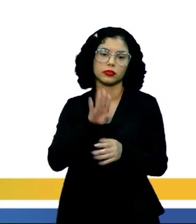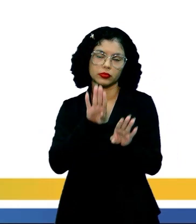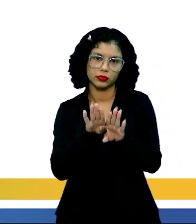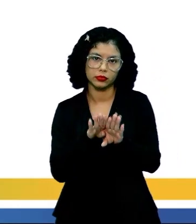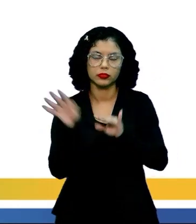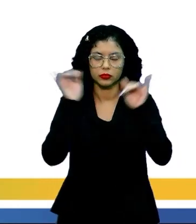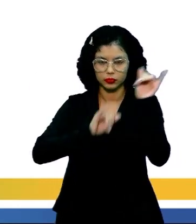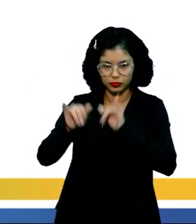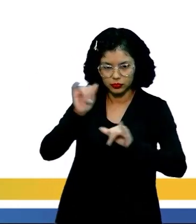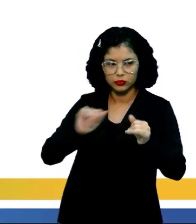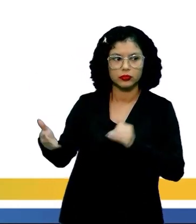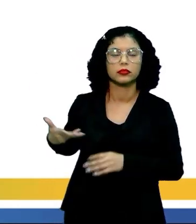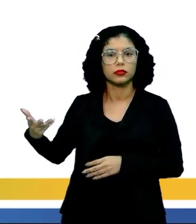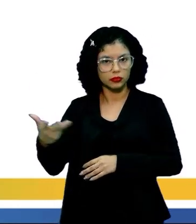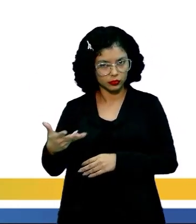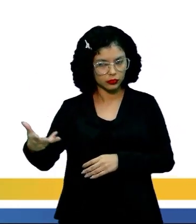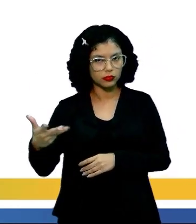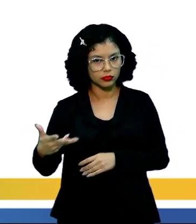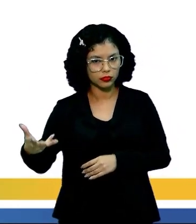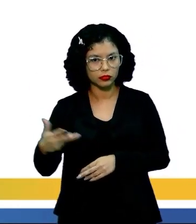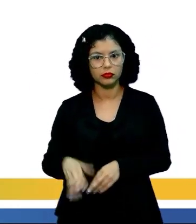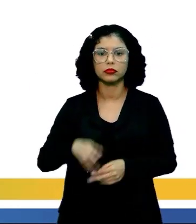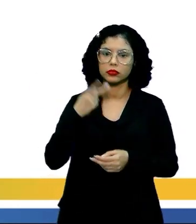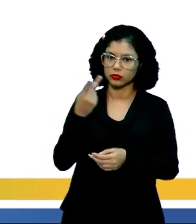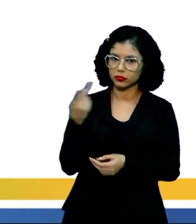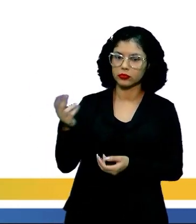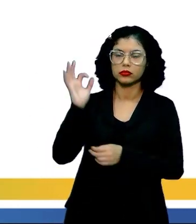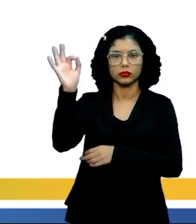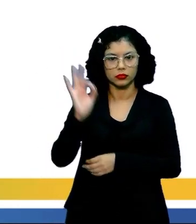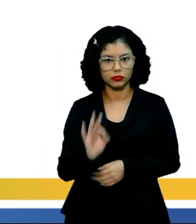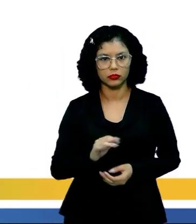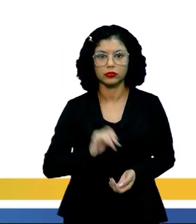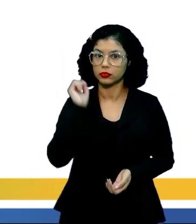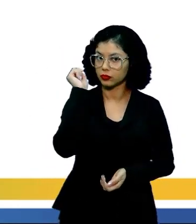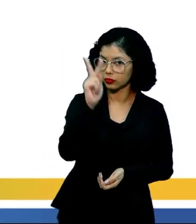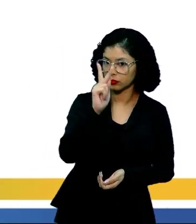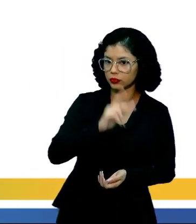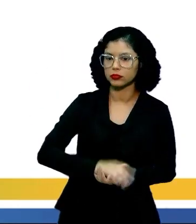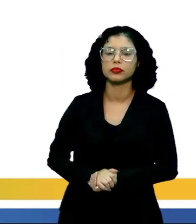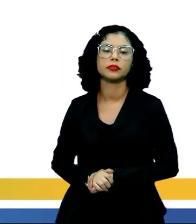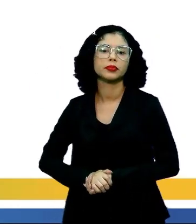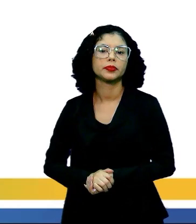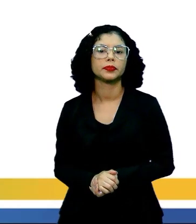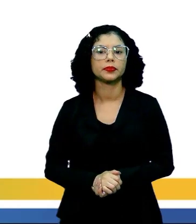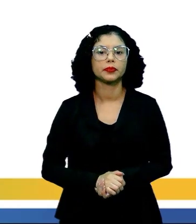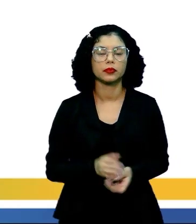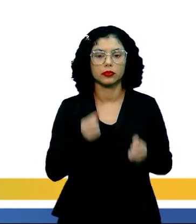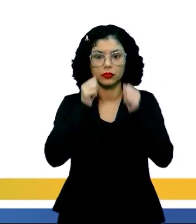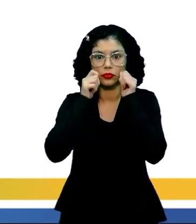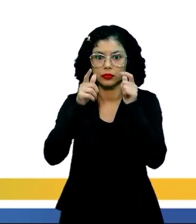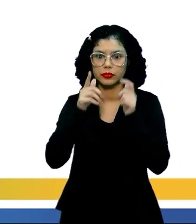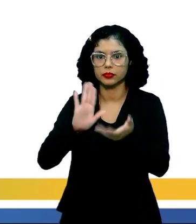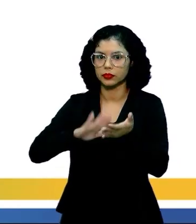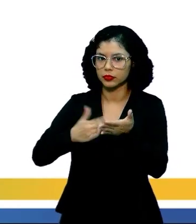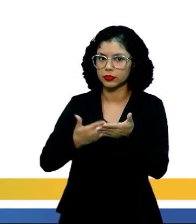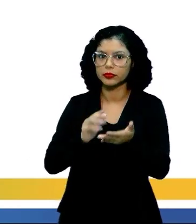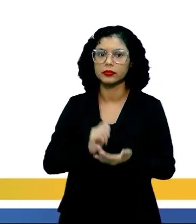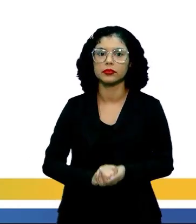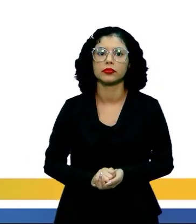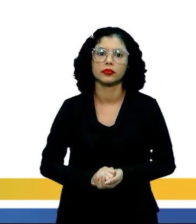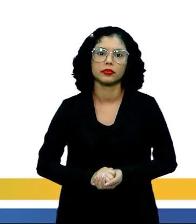as informações básicas a respeito de porcentagem, ok? Então preste bem atenção nessa